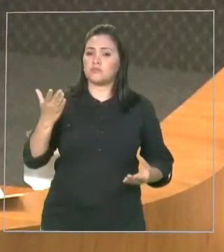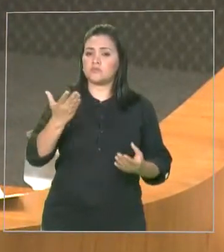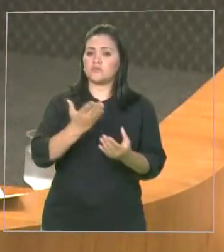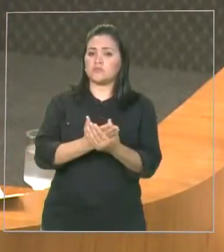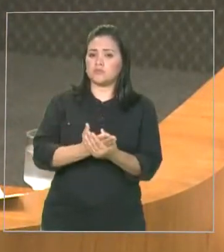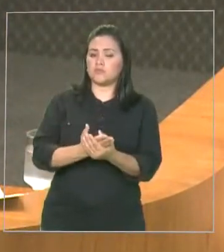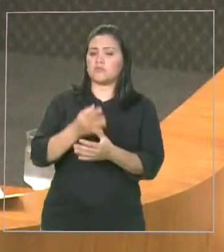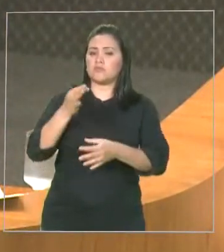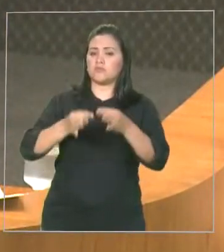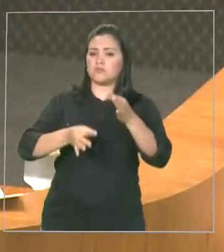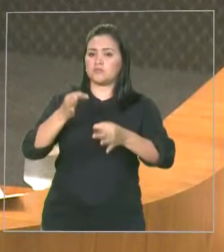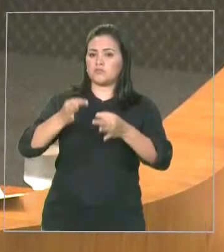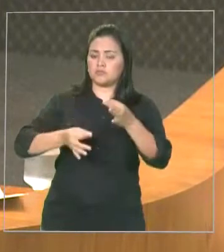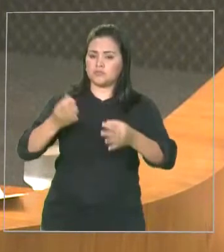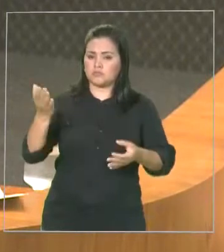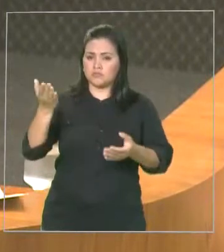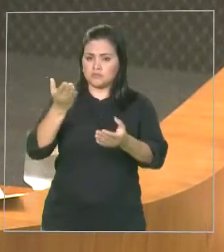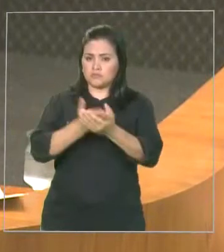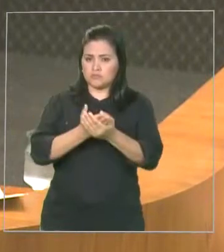Então, tudo isso acarretou